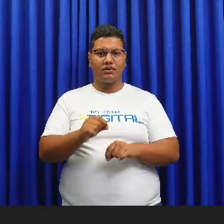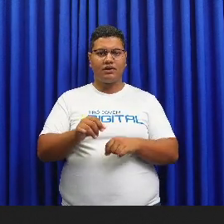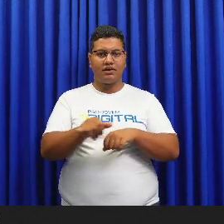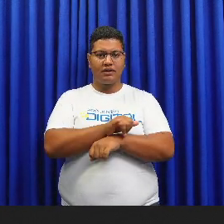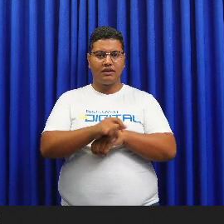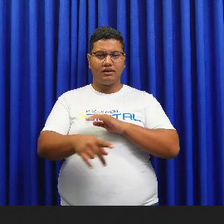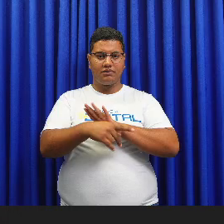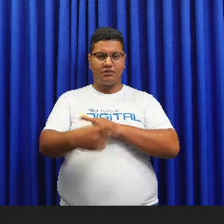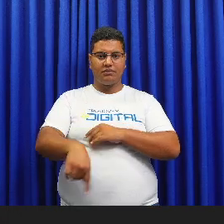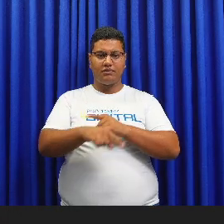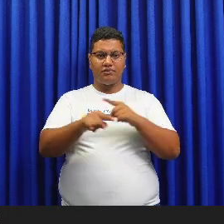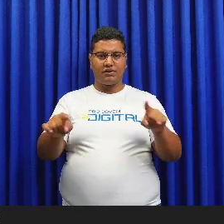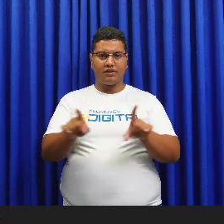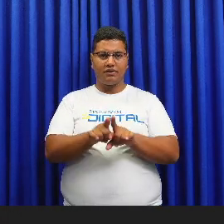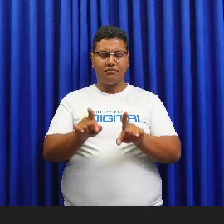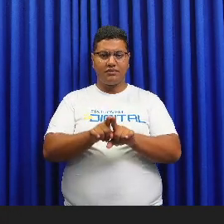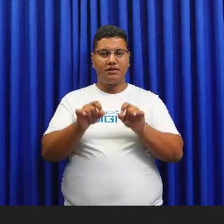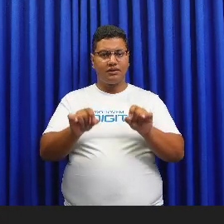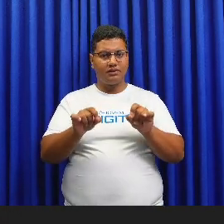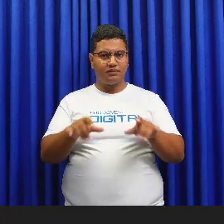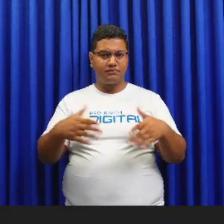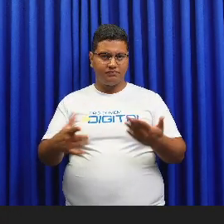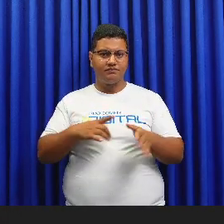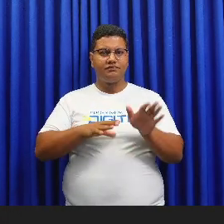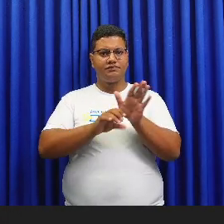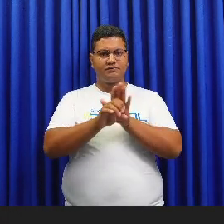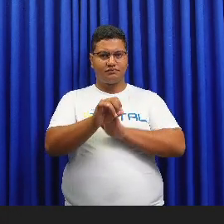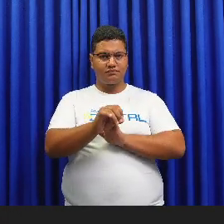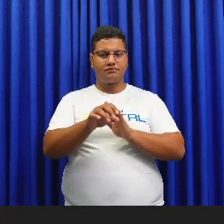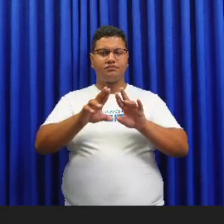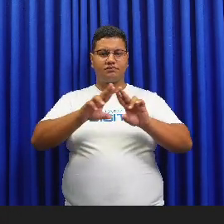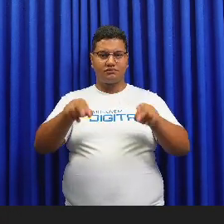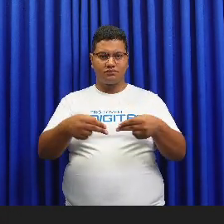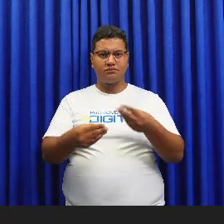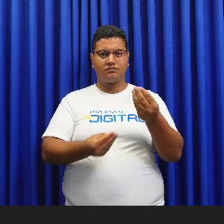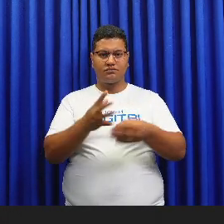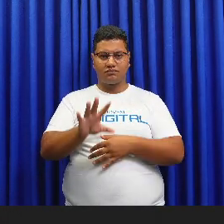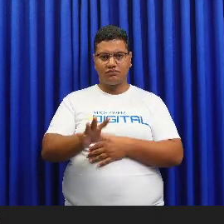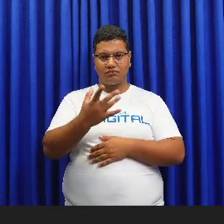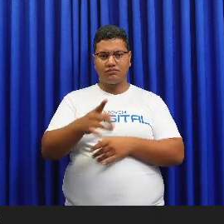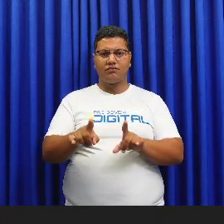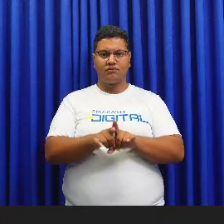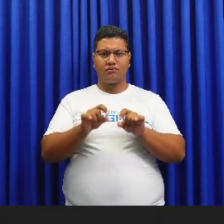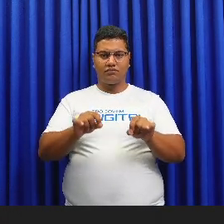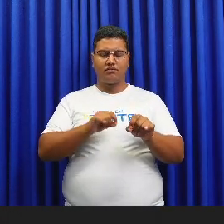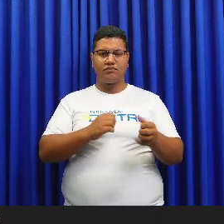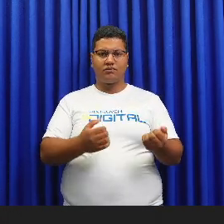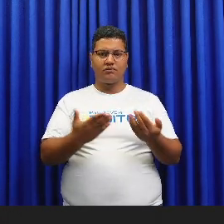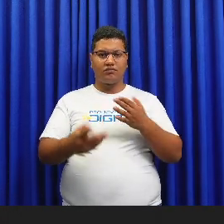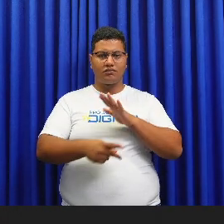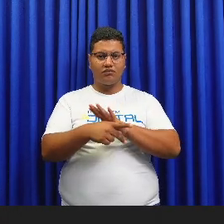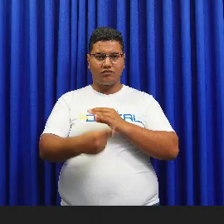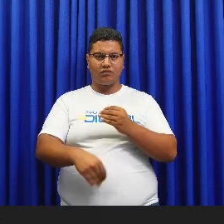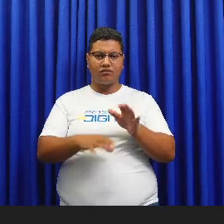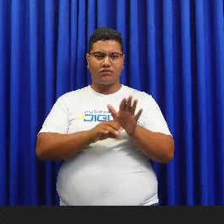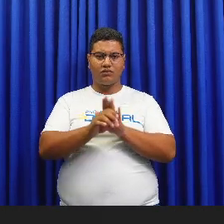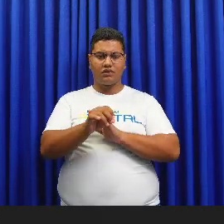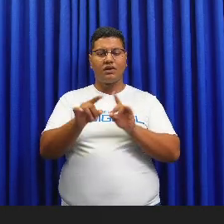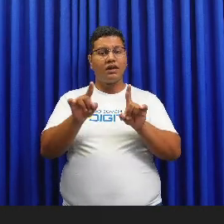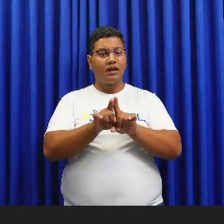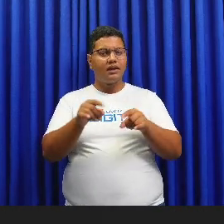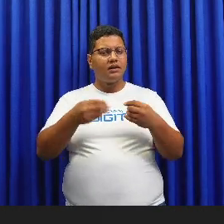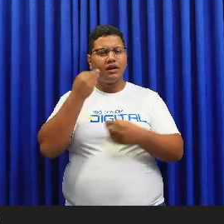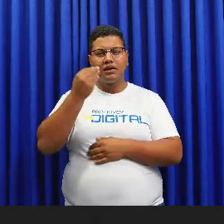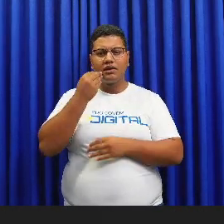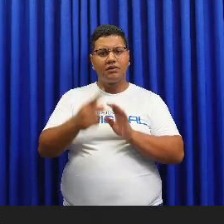uma ferramenta para você. E por fim, o Google Drive. Como é que funciona o Google Drive? Você